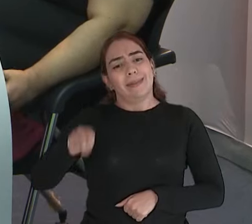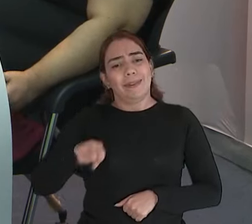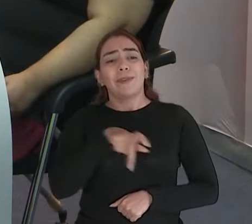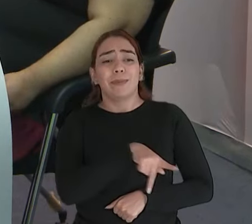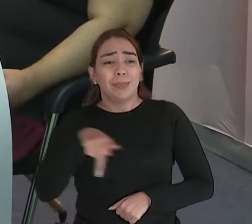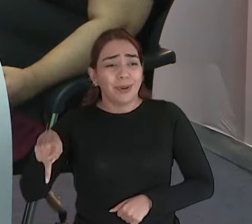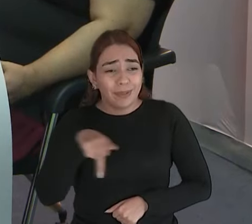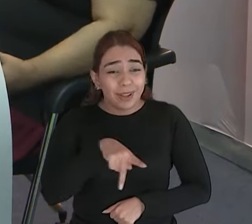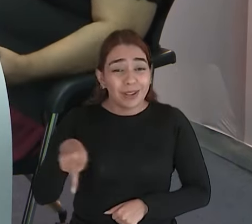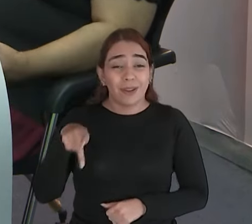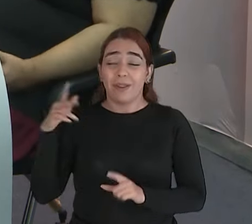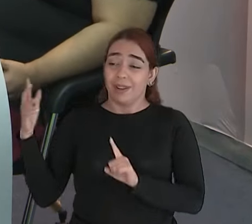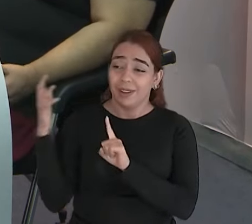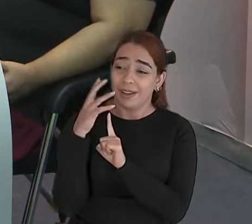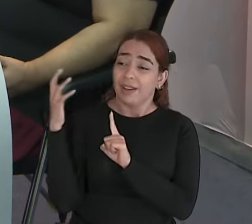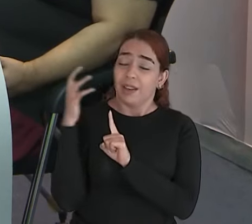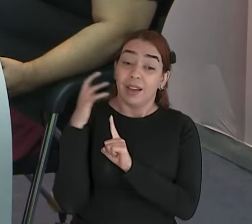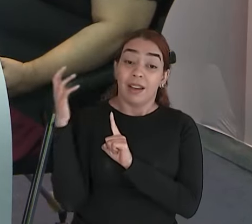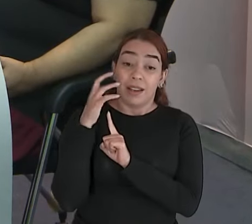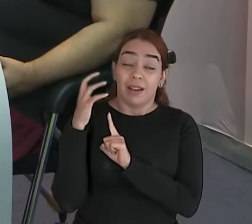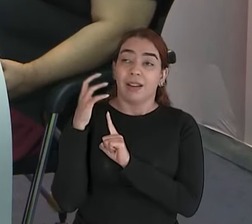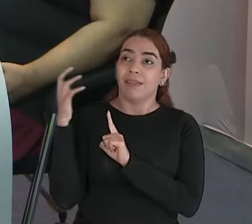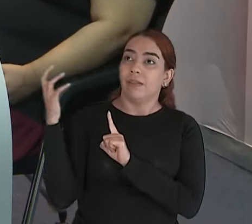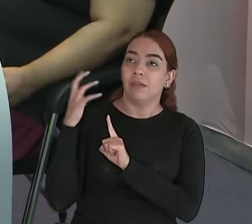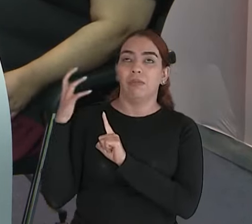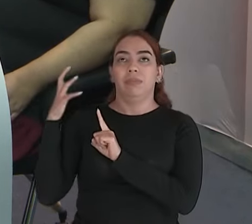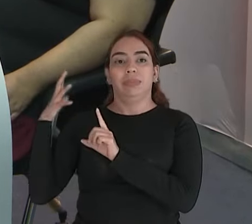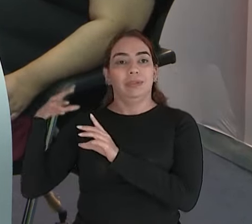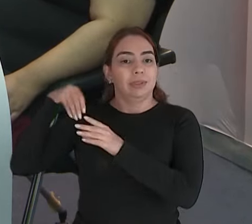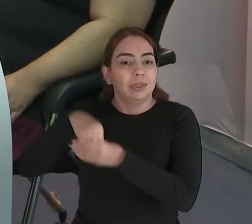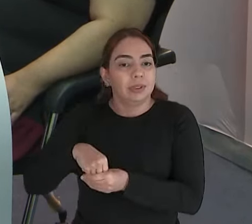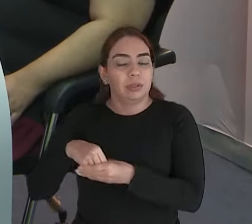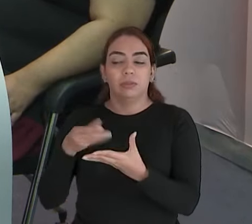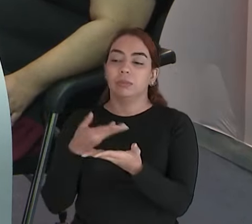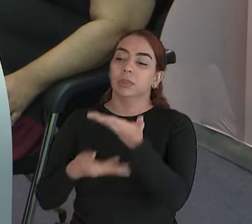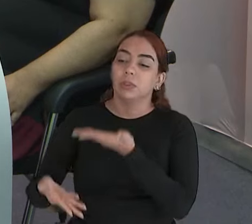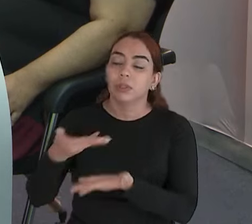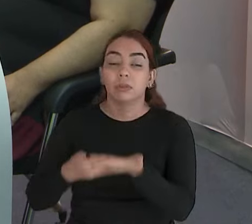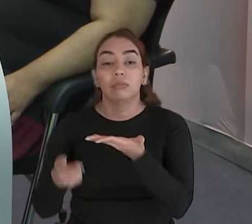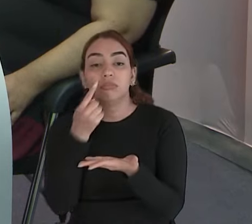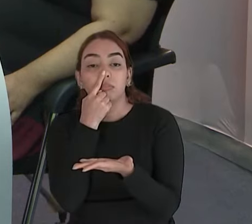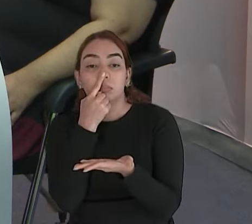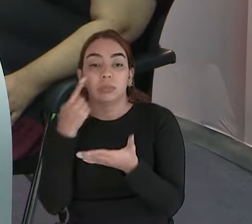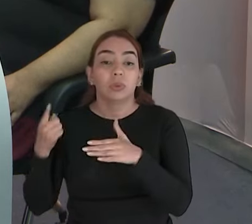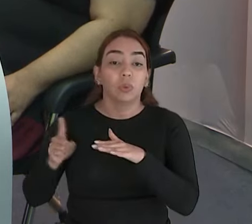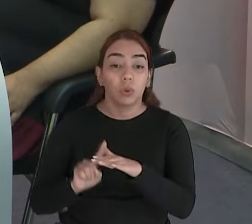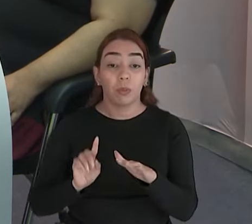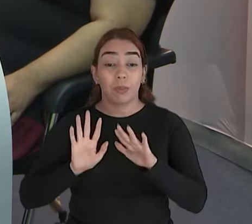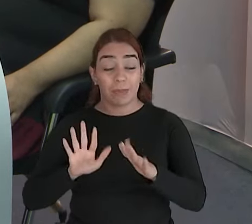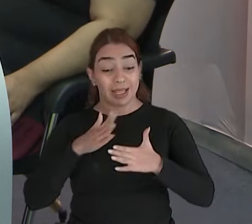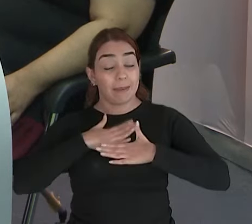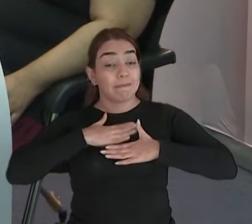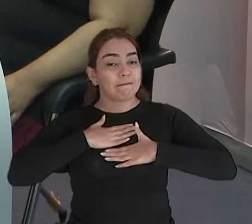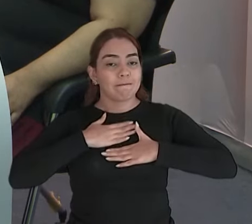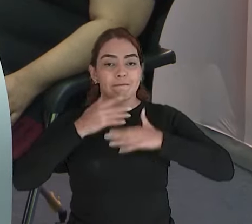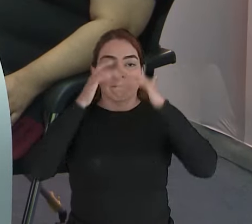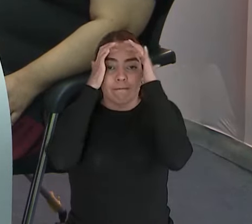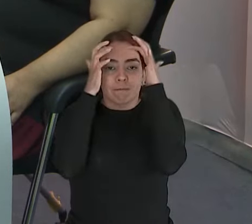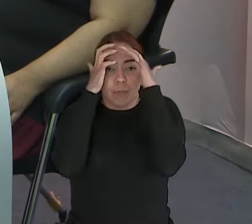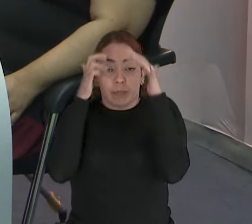que eu pertencesse a algum grupo, né? Mas a rigidez cognitiva que eu tinha me